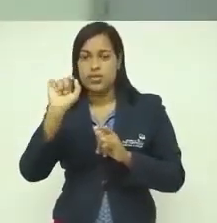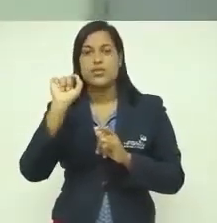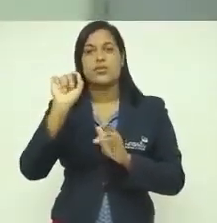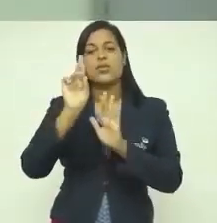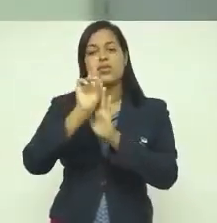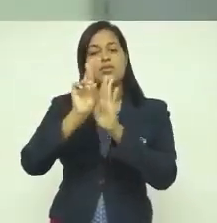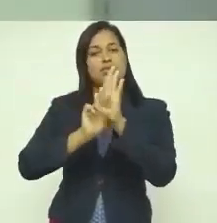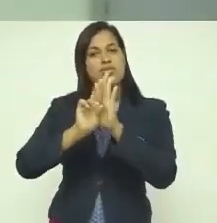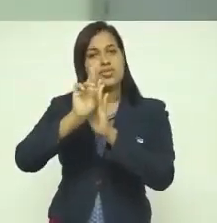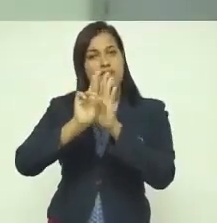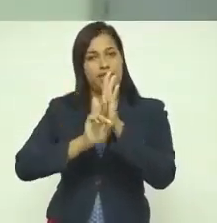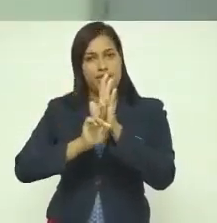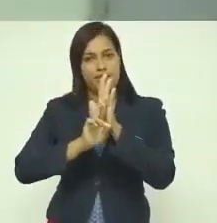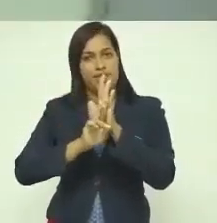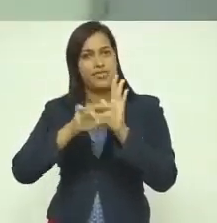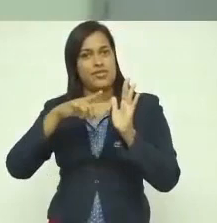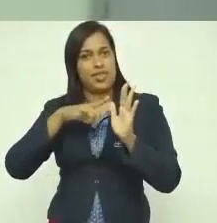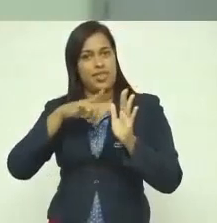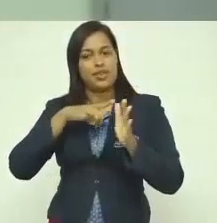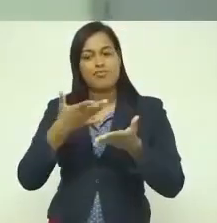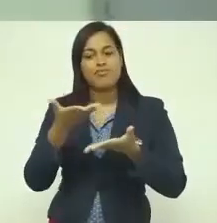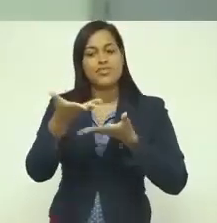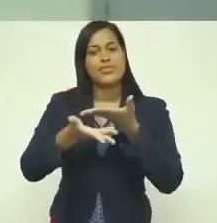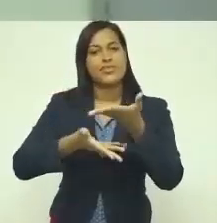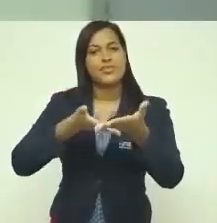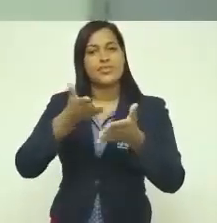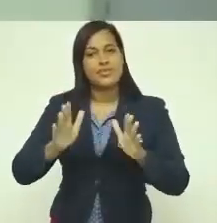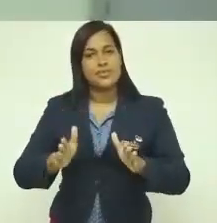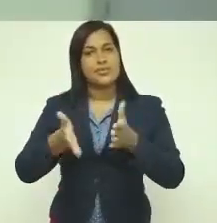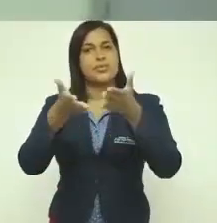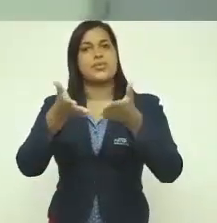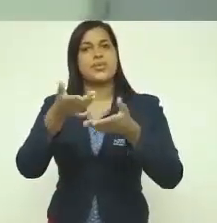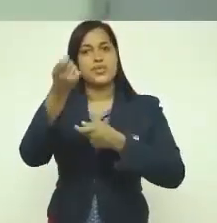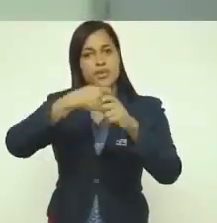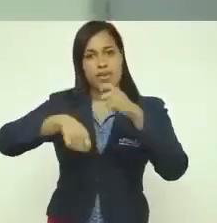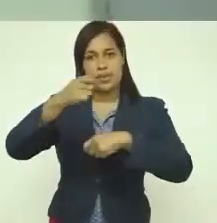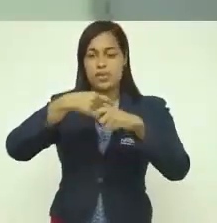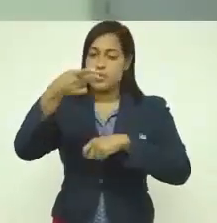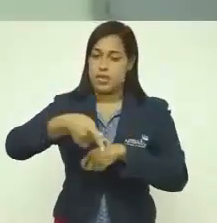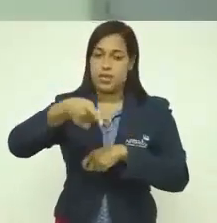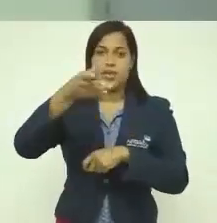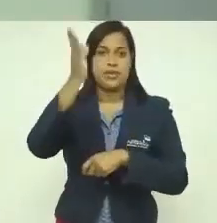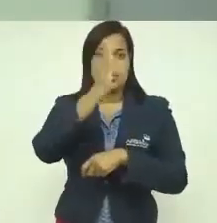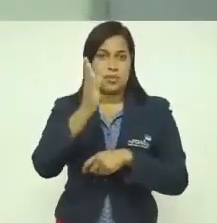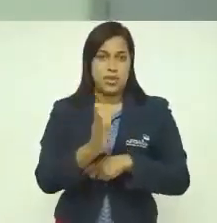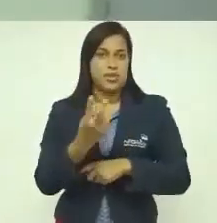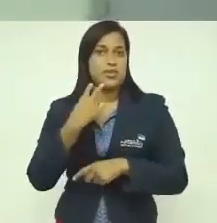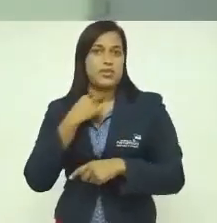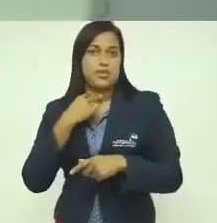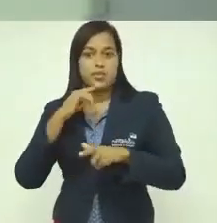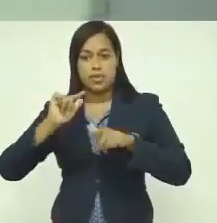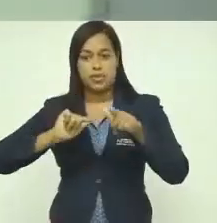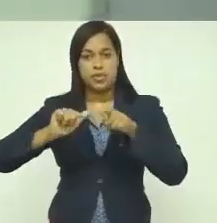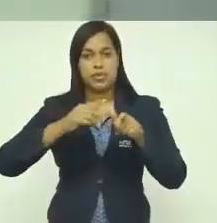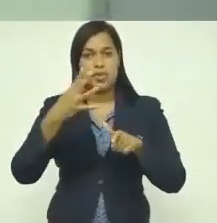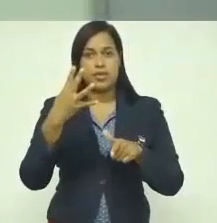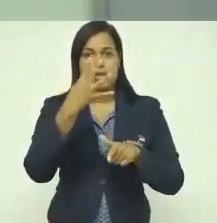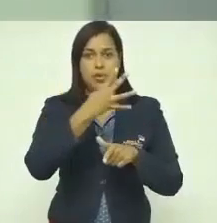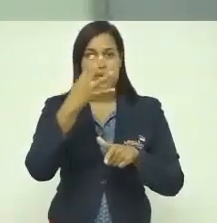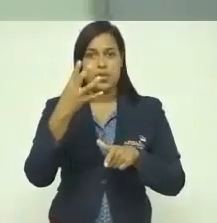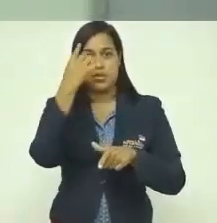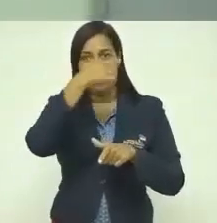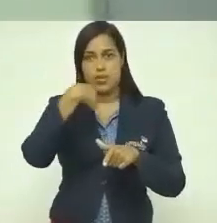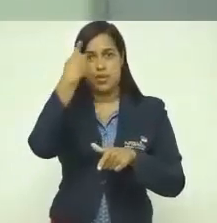instituições? São as regras que dão o funcionamento da economia. Por exemplo, no Brasil, você não pode trabalhar mais